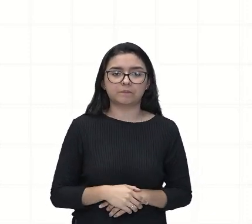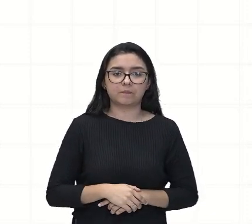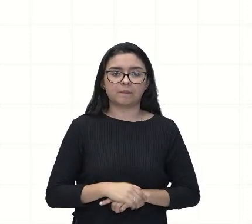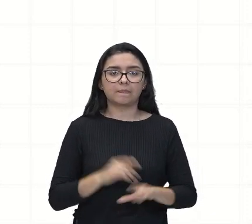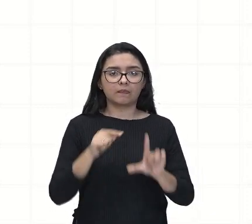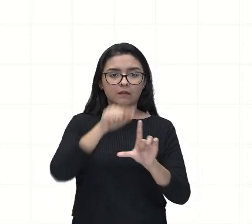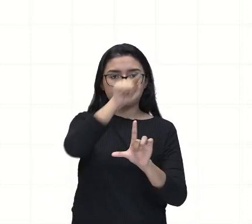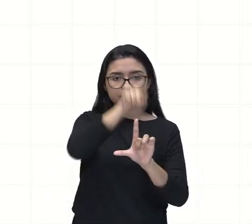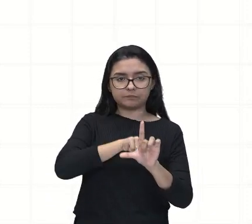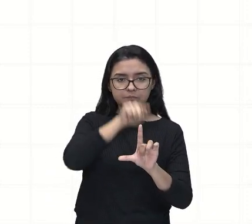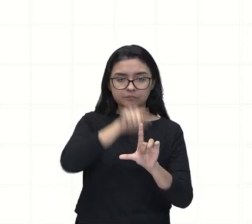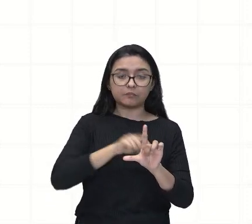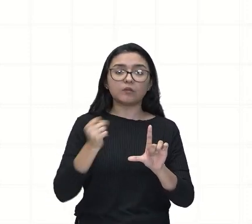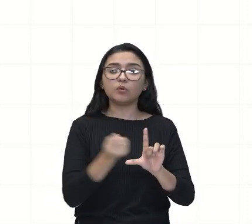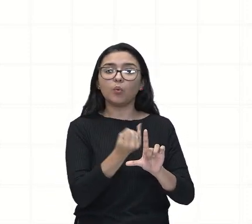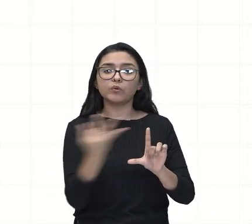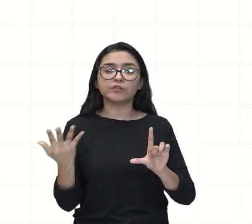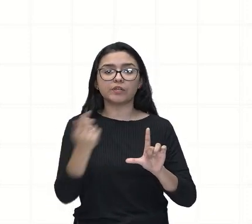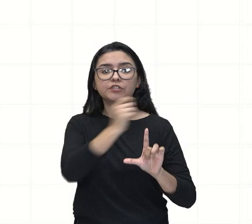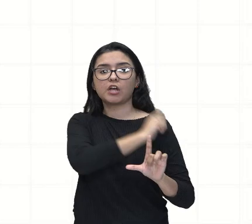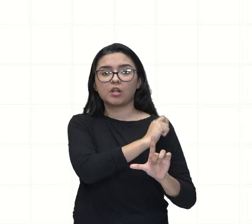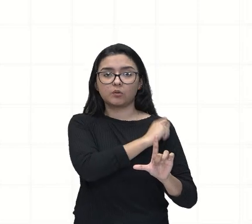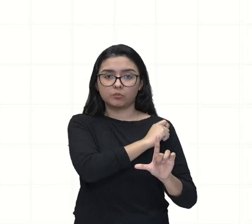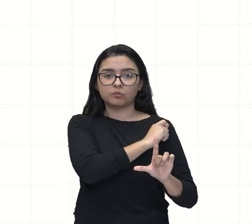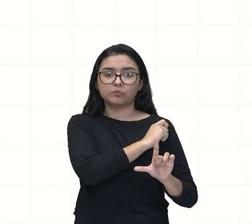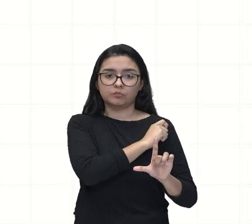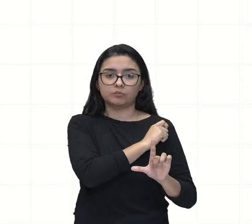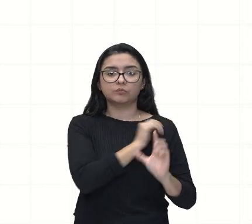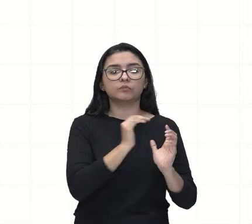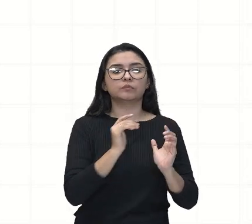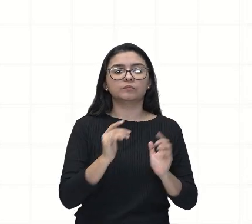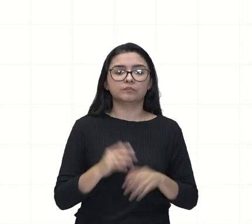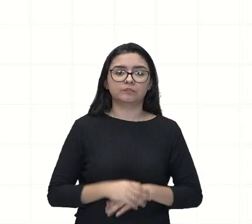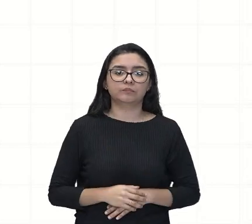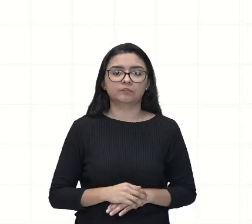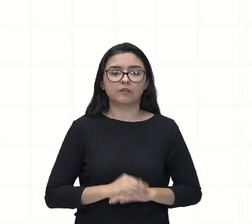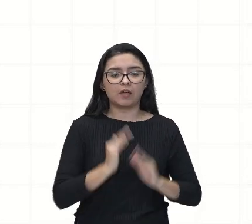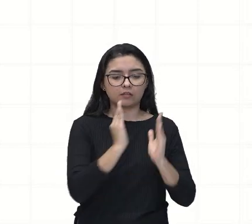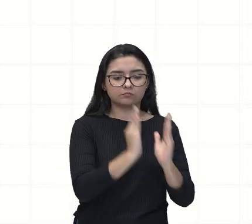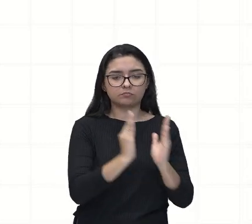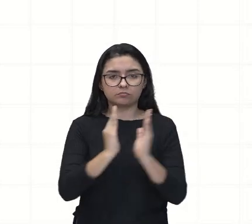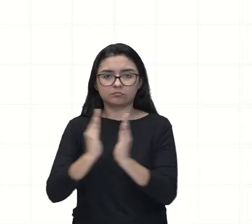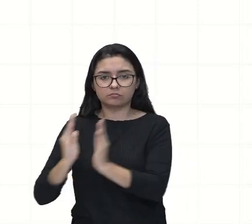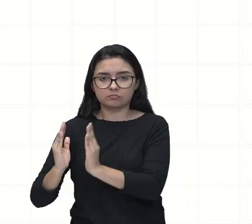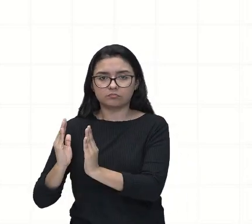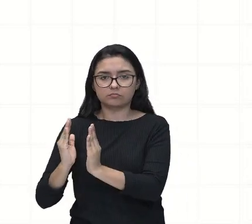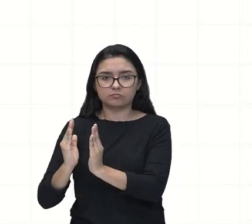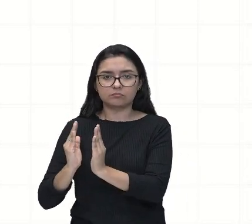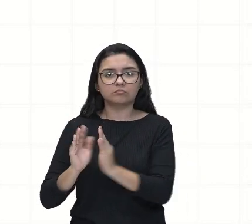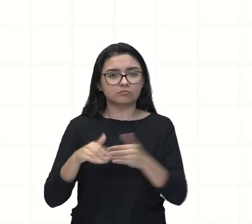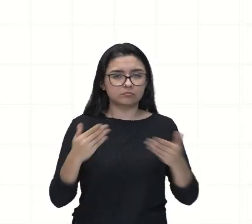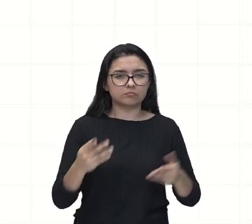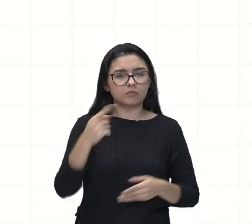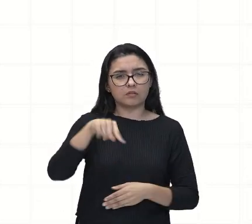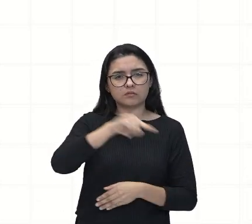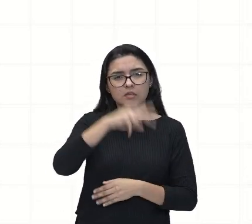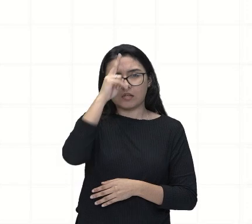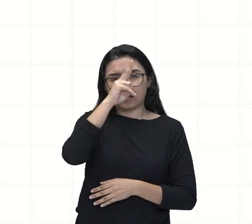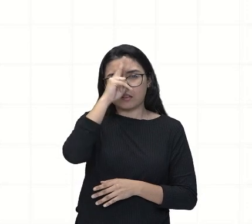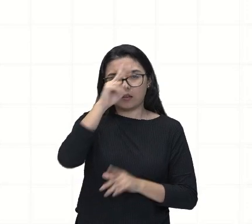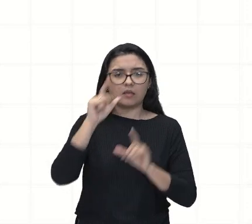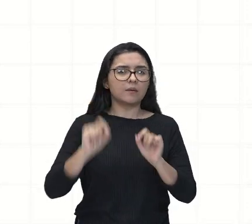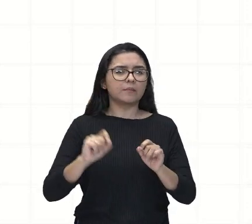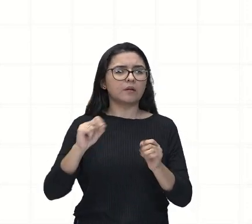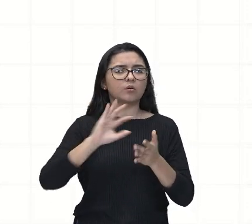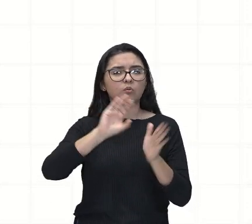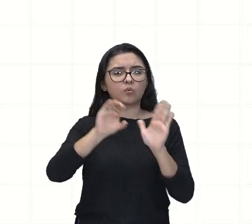o número de alunos em cada uma dos intervalos. Lembra lá que pela definição de histograma,